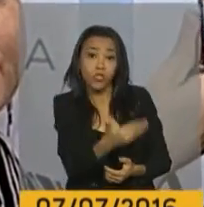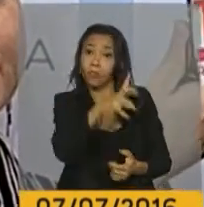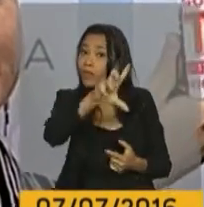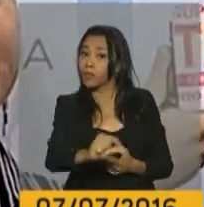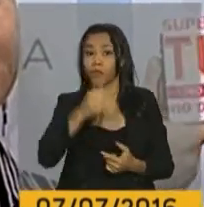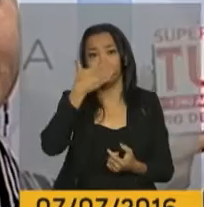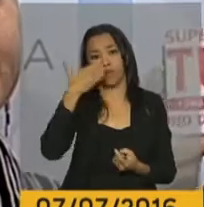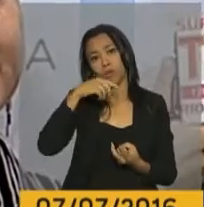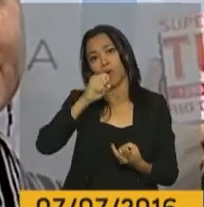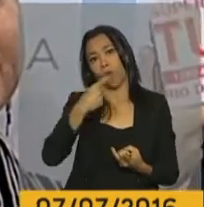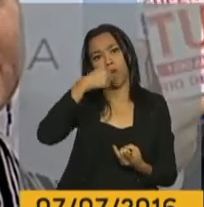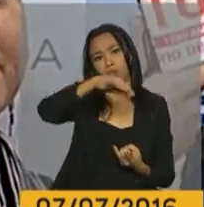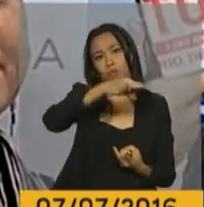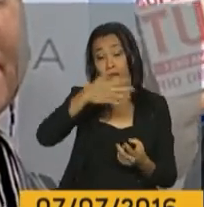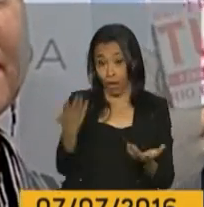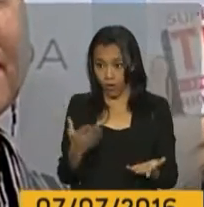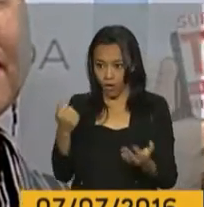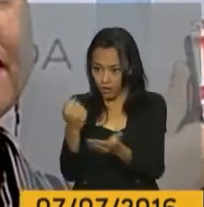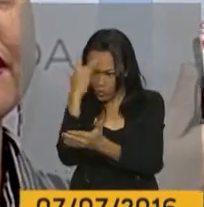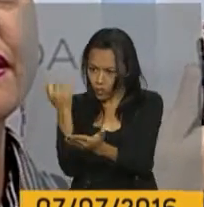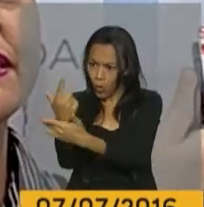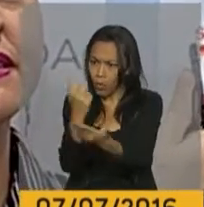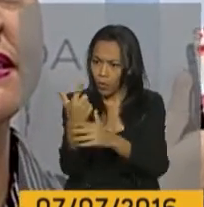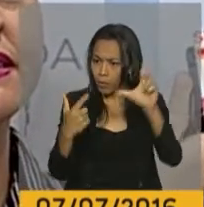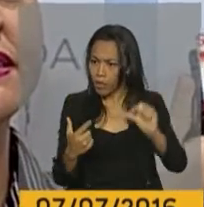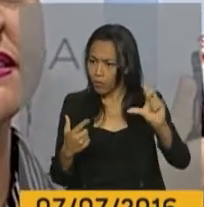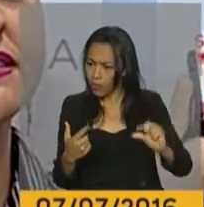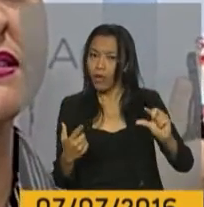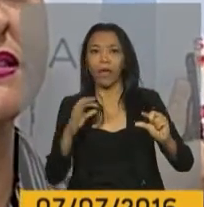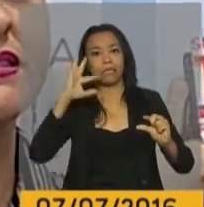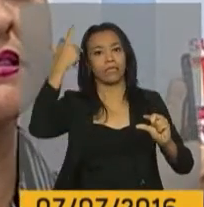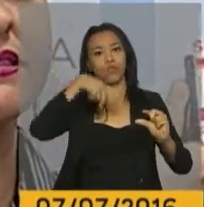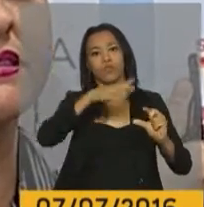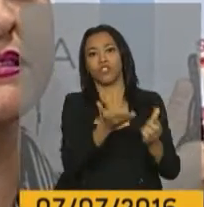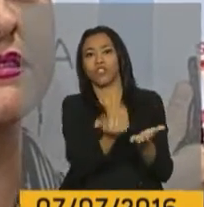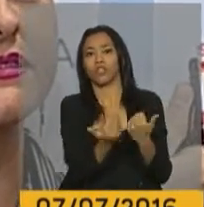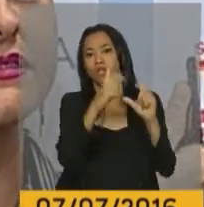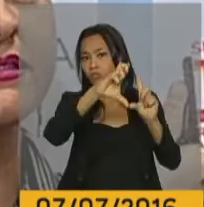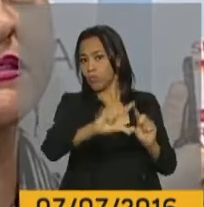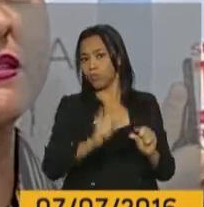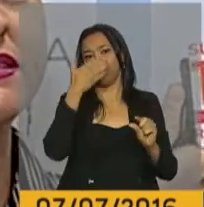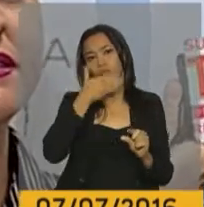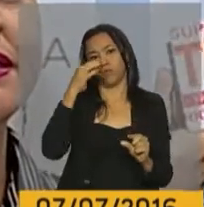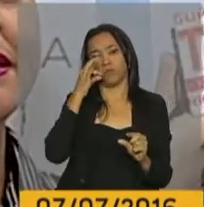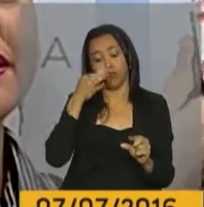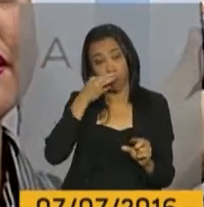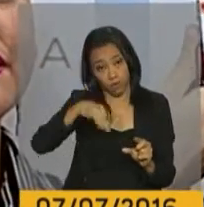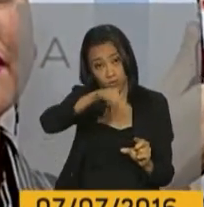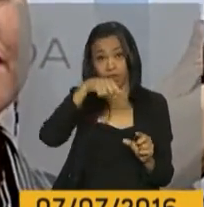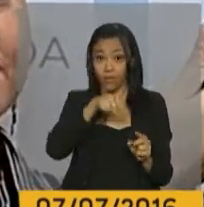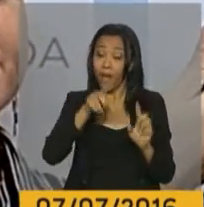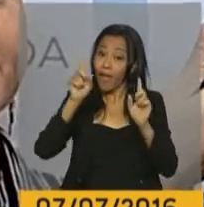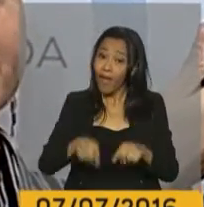perceberam que o mercado estava pedindo isso e passaram a oferecer este produto como uma vantagem para o consumidor então eu acho que isso é um comportamento